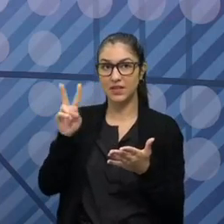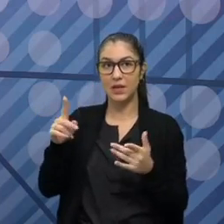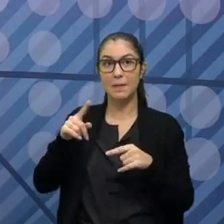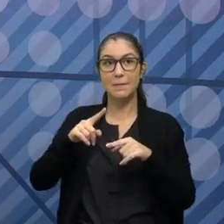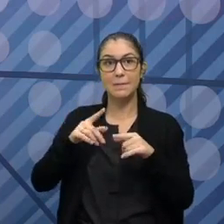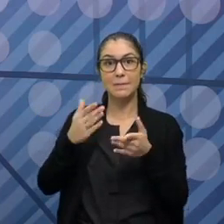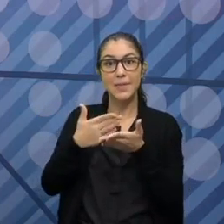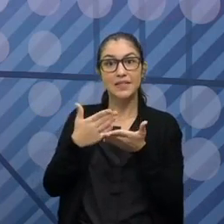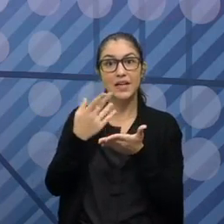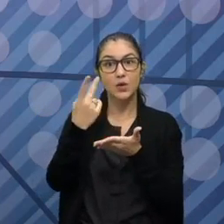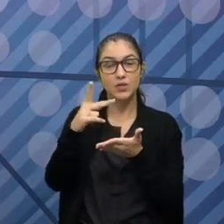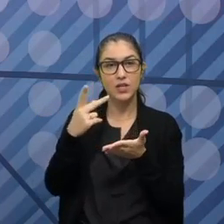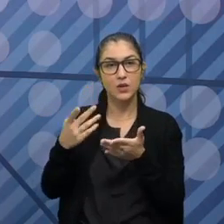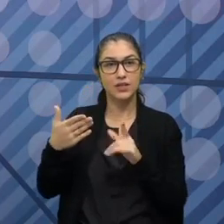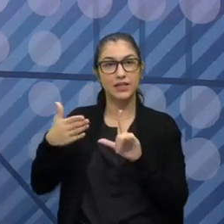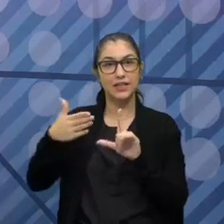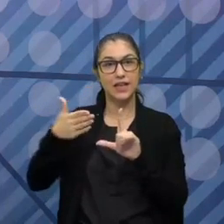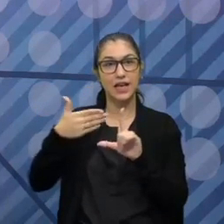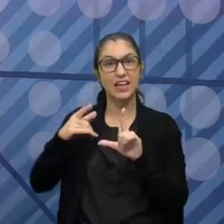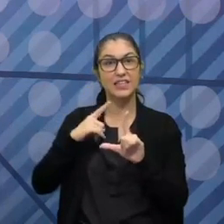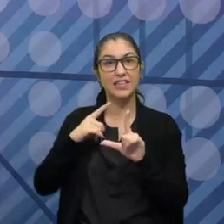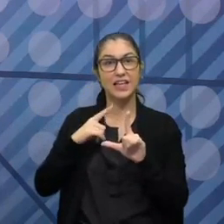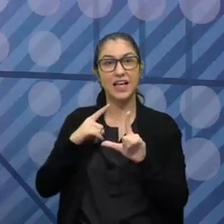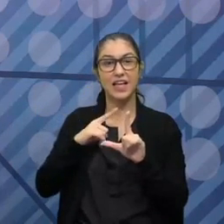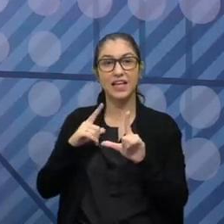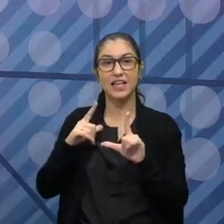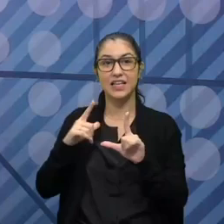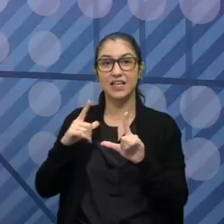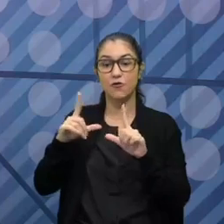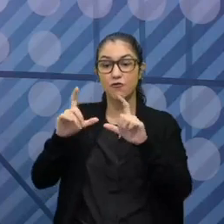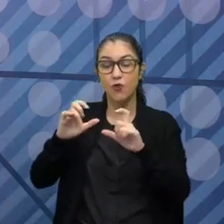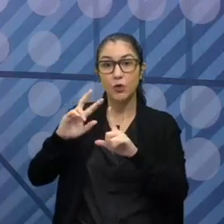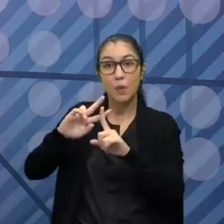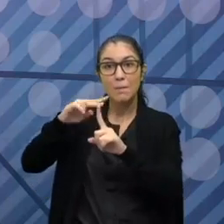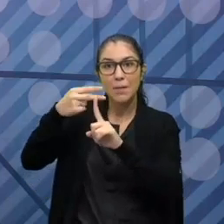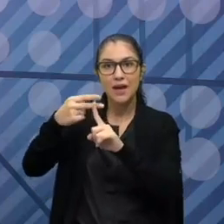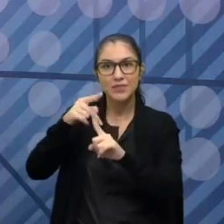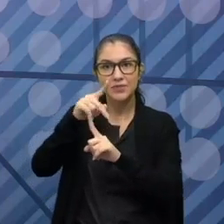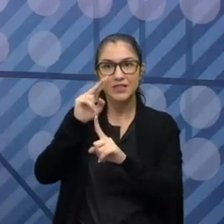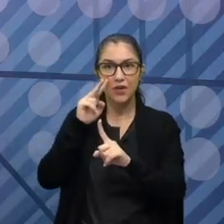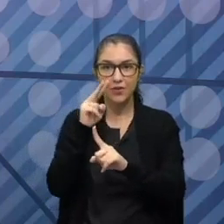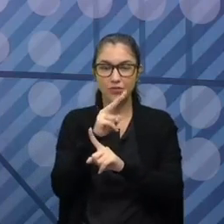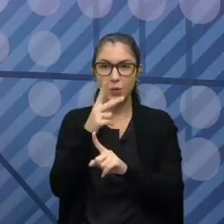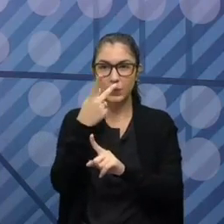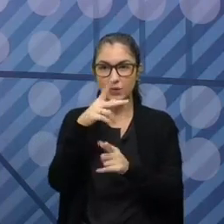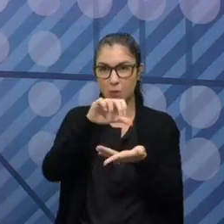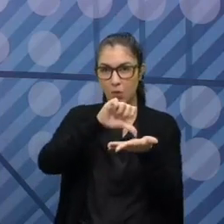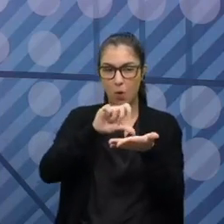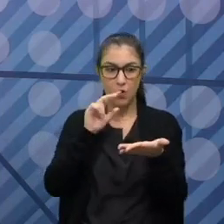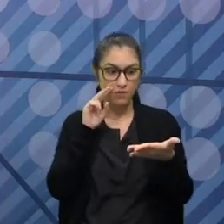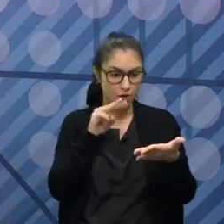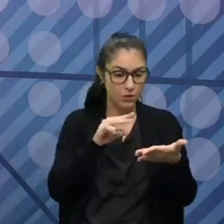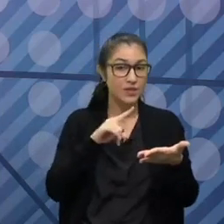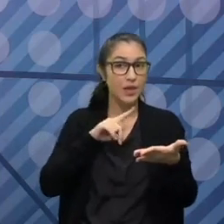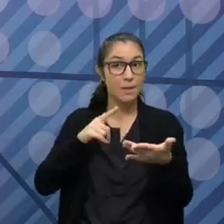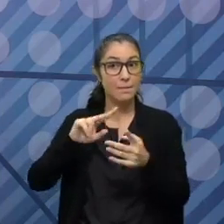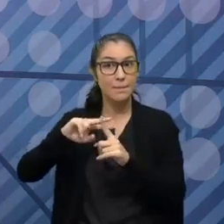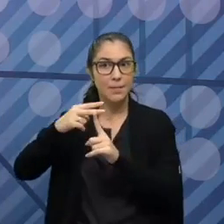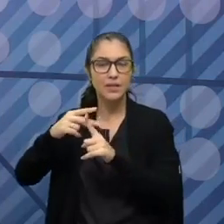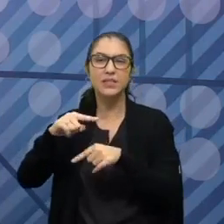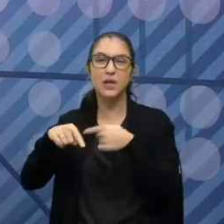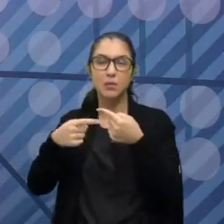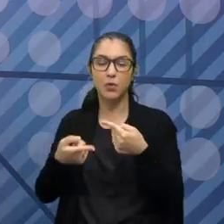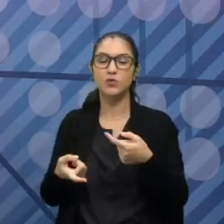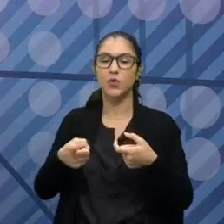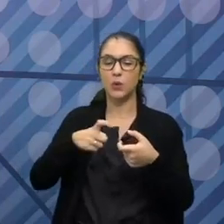material que você vai ver aqui na teleaula, tem imagens extras ao que você recebeu aí no seu polo, tá? Então, você pode